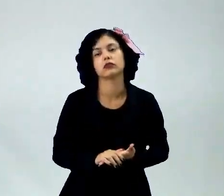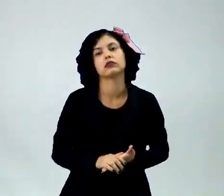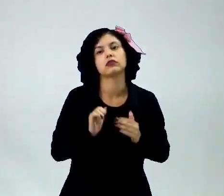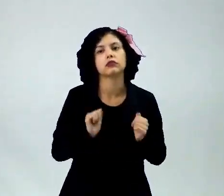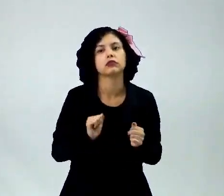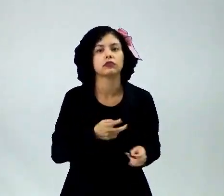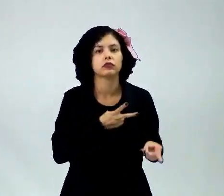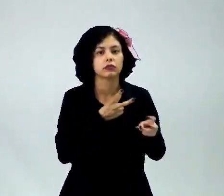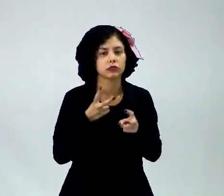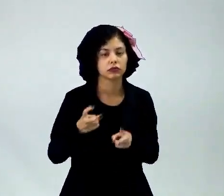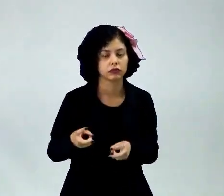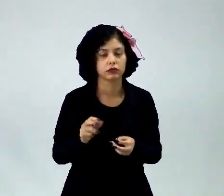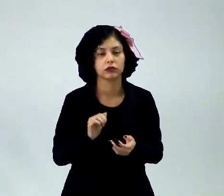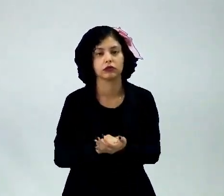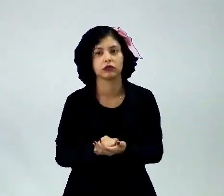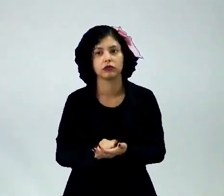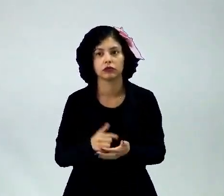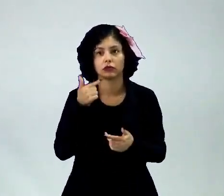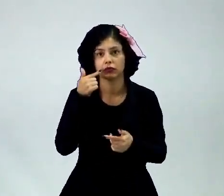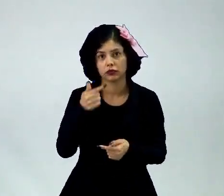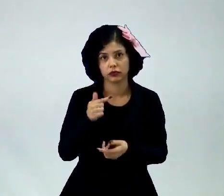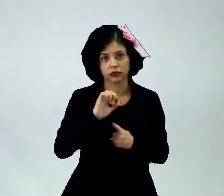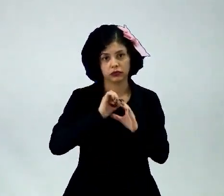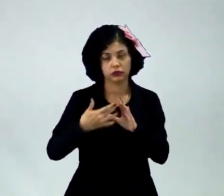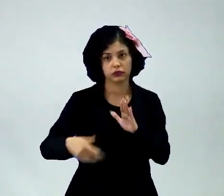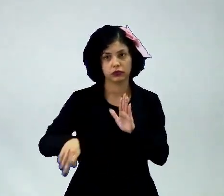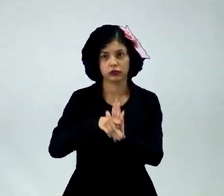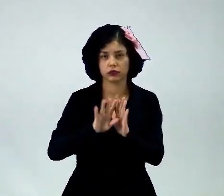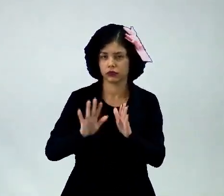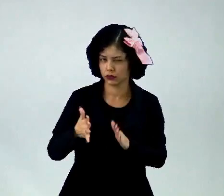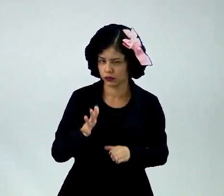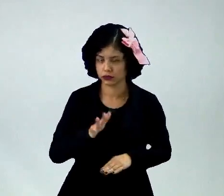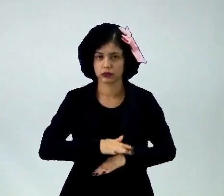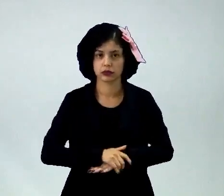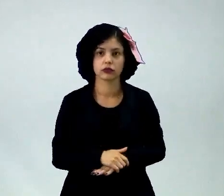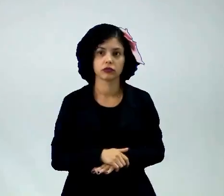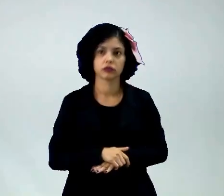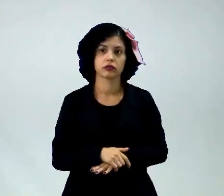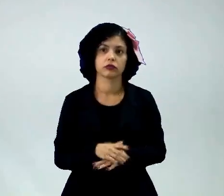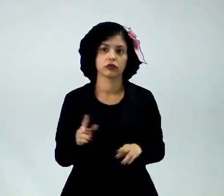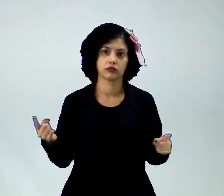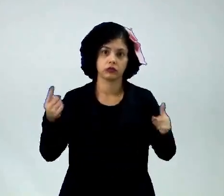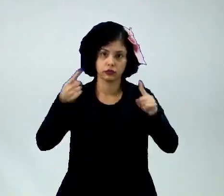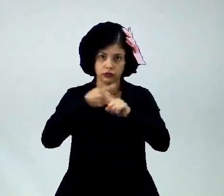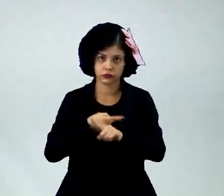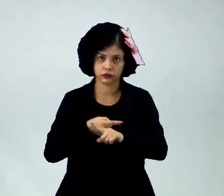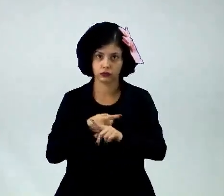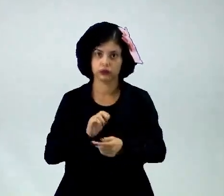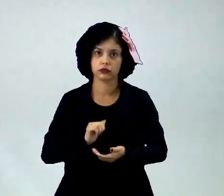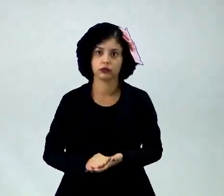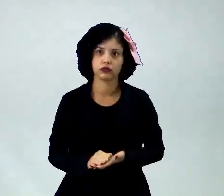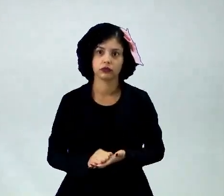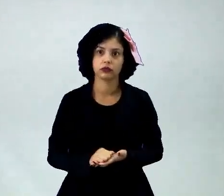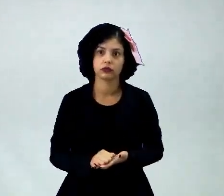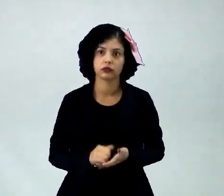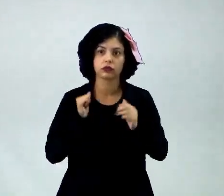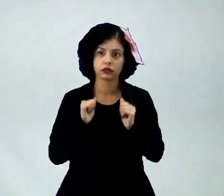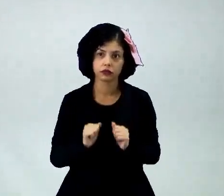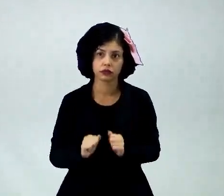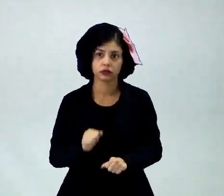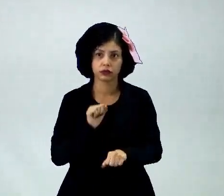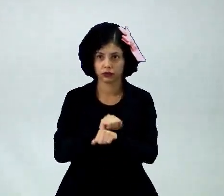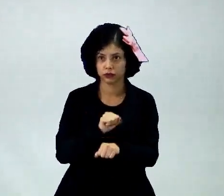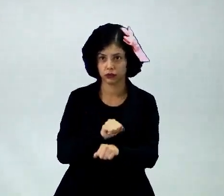ele poderia observar nas ervilhas 7 características aproximadamente, poderia cruzar as ervilhas entre si,